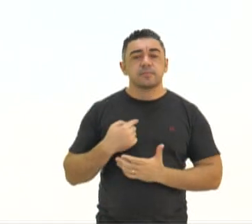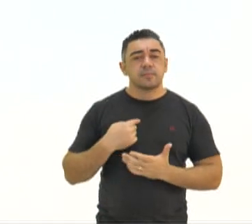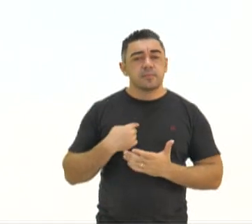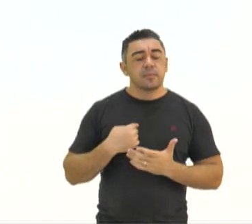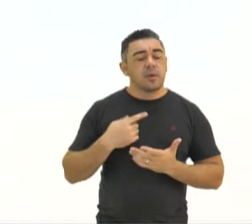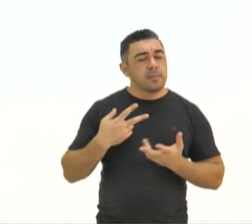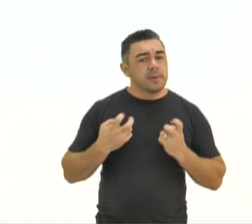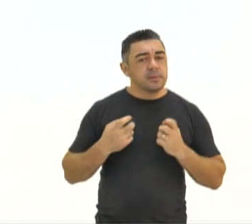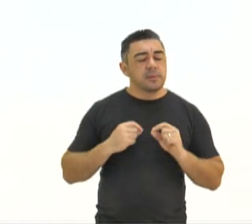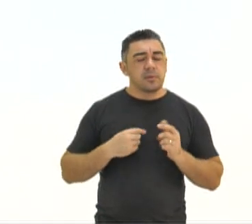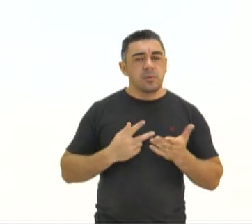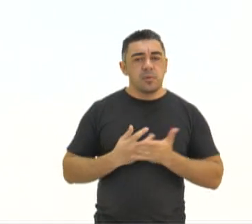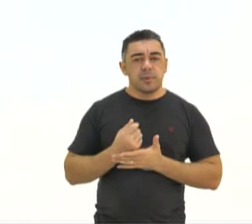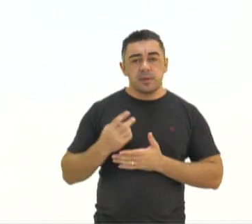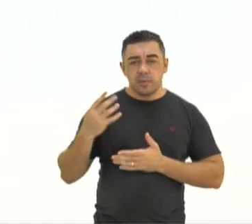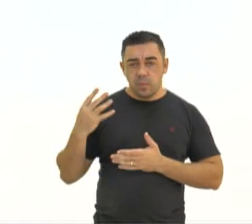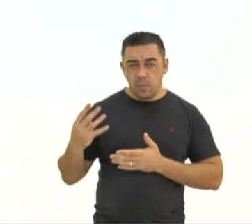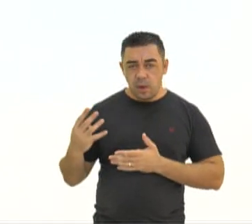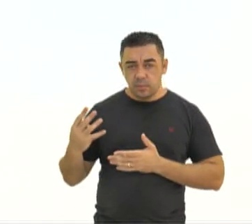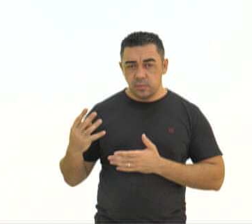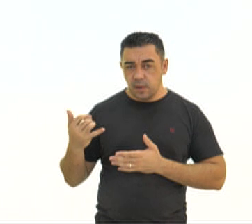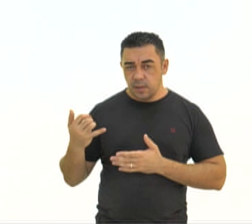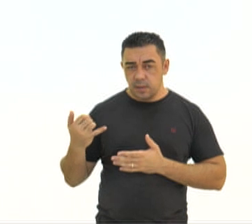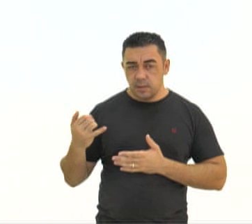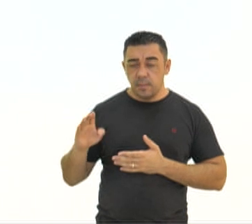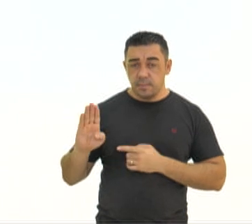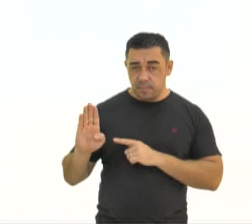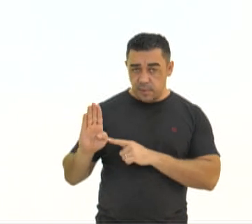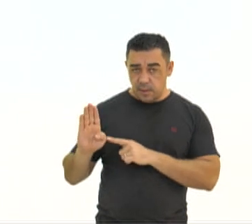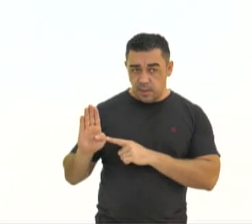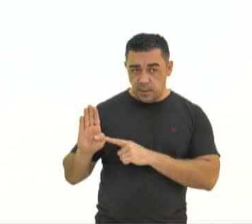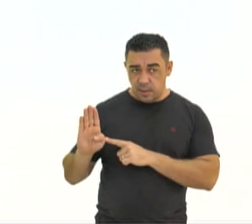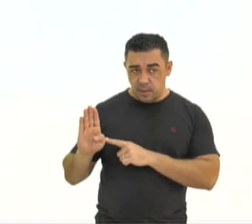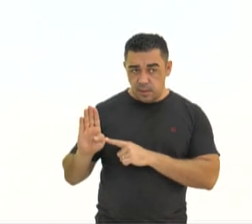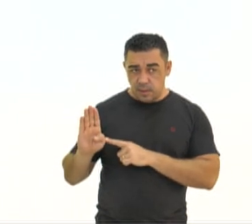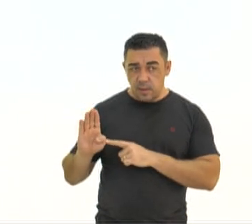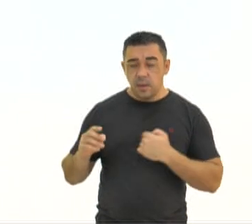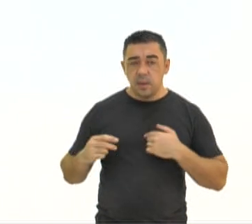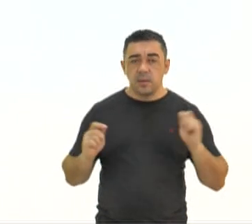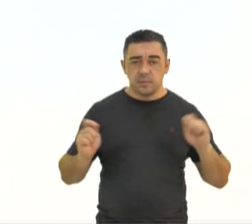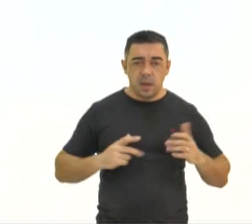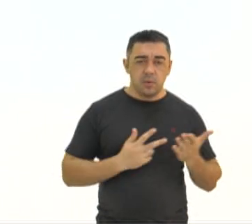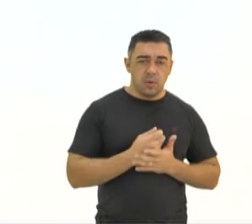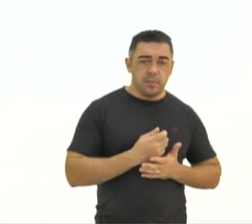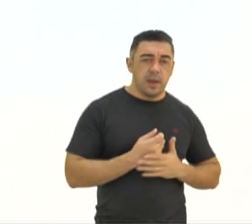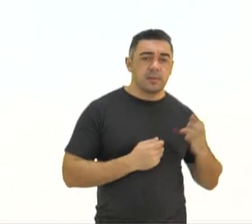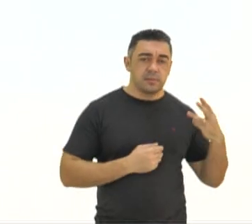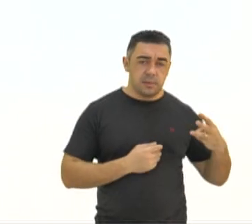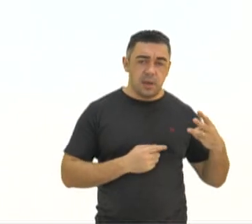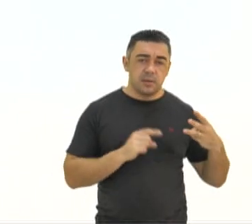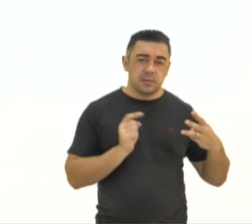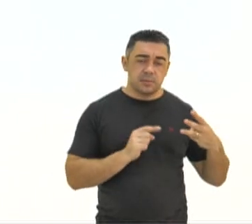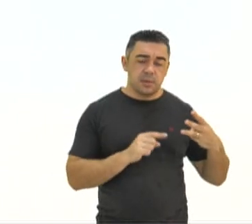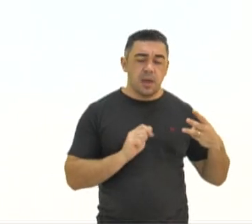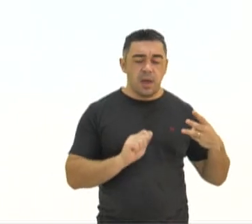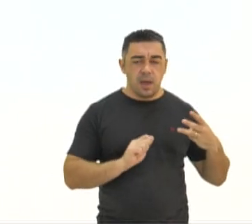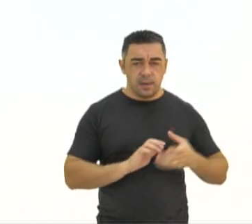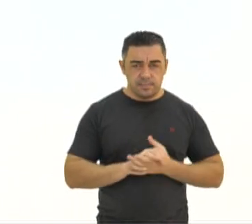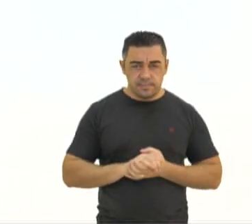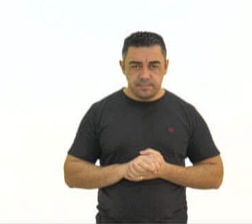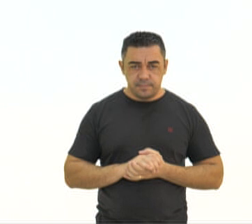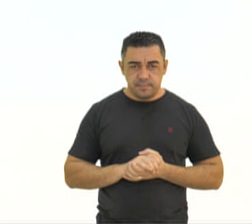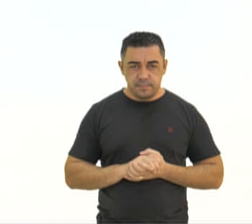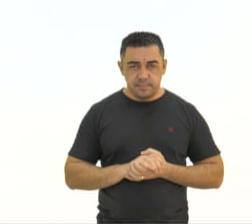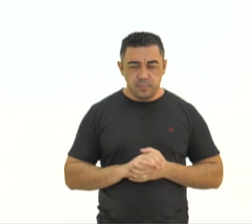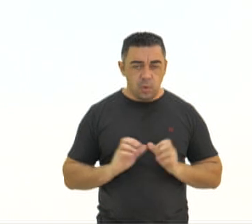que, quando foi comprado 4 canetas, né, do tipo B, eu comprei apenas 3 canetas do tipo